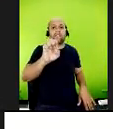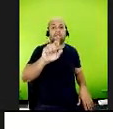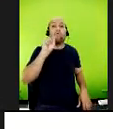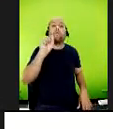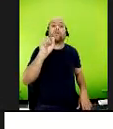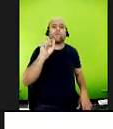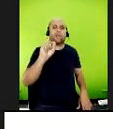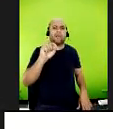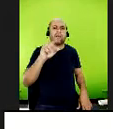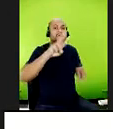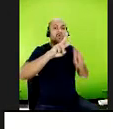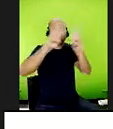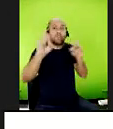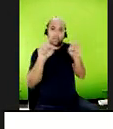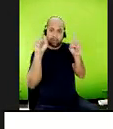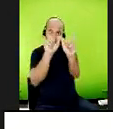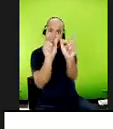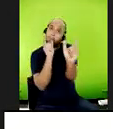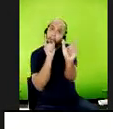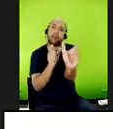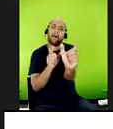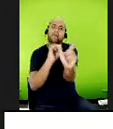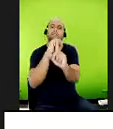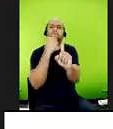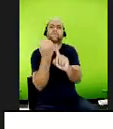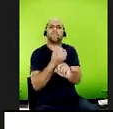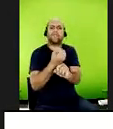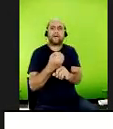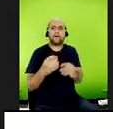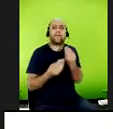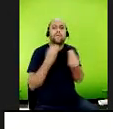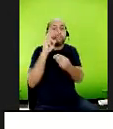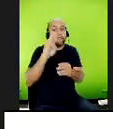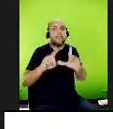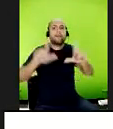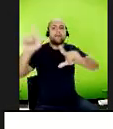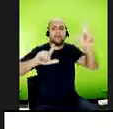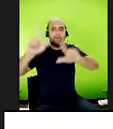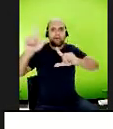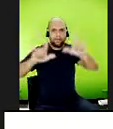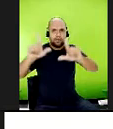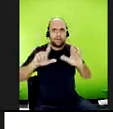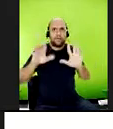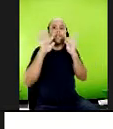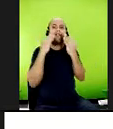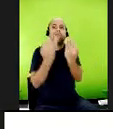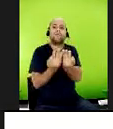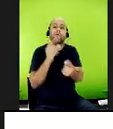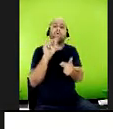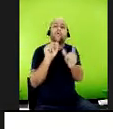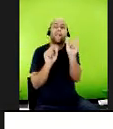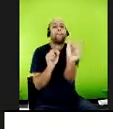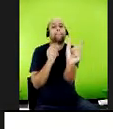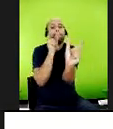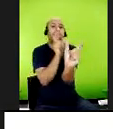visto sobre diversidade por aí né não tenho mil social quando você vê a televisão da tua família quando você